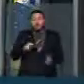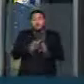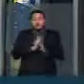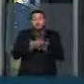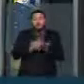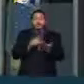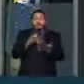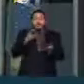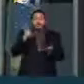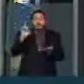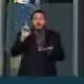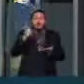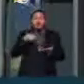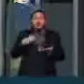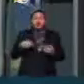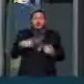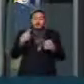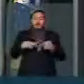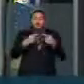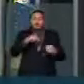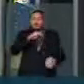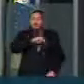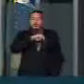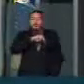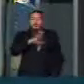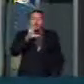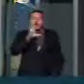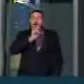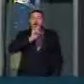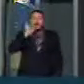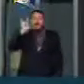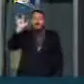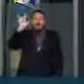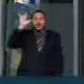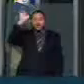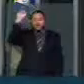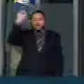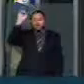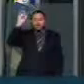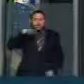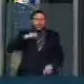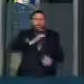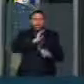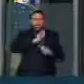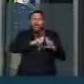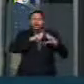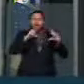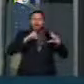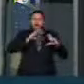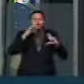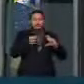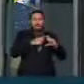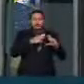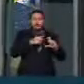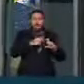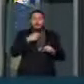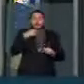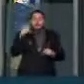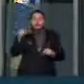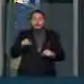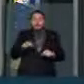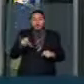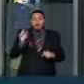segundo Mateus, que significa amarás ao Senhor Deus de todo o seu coração. A escolha desse lema indica